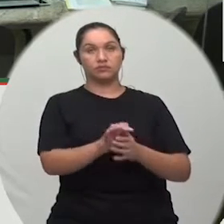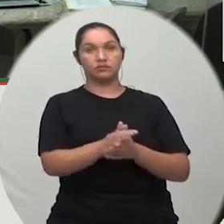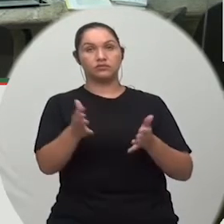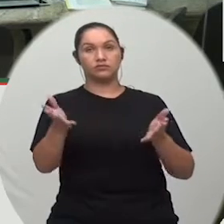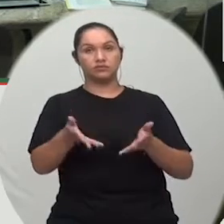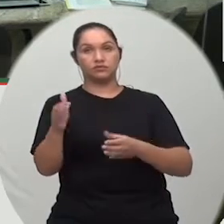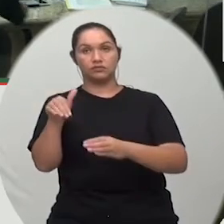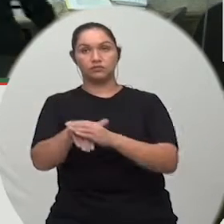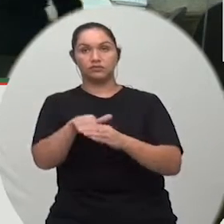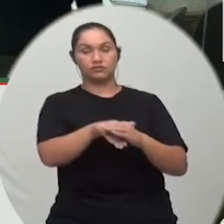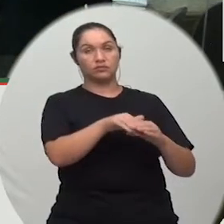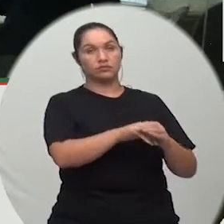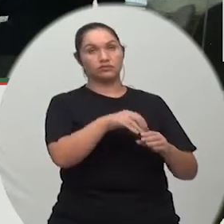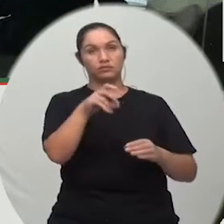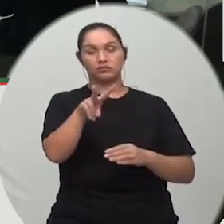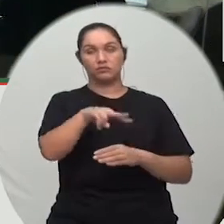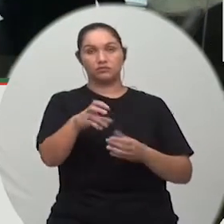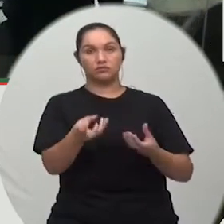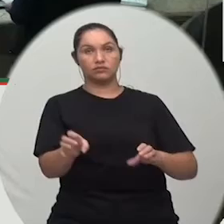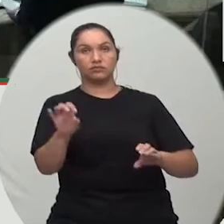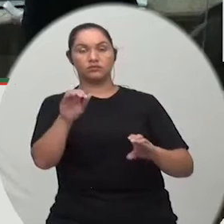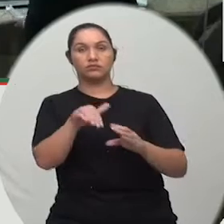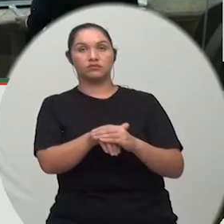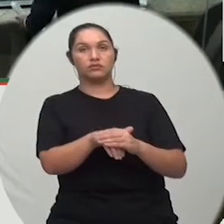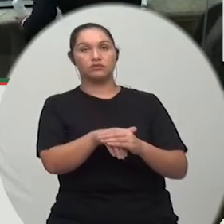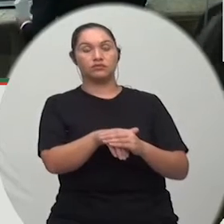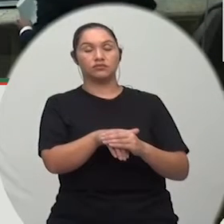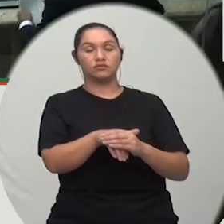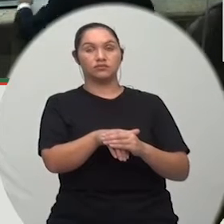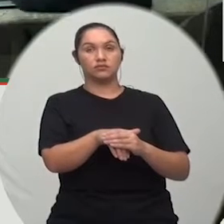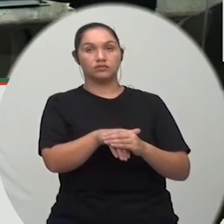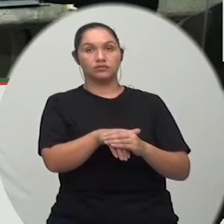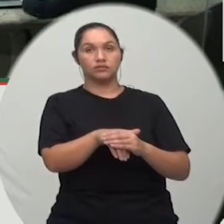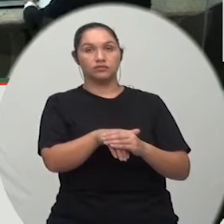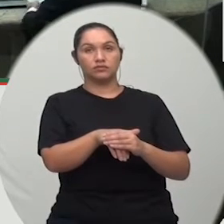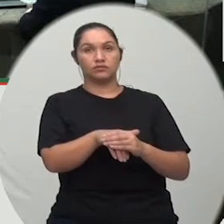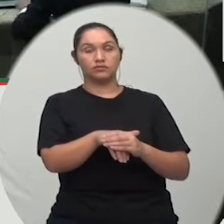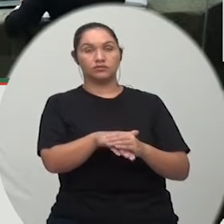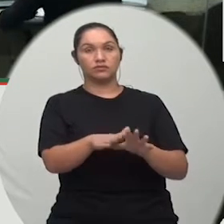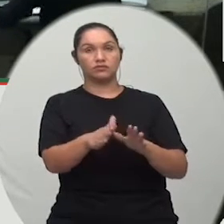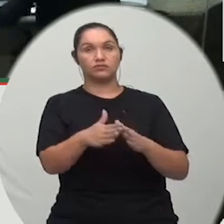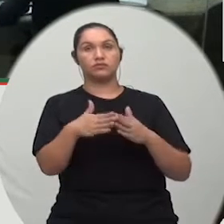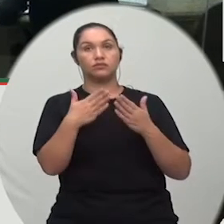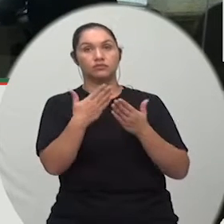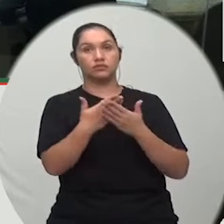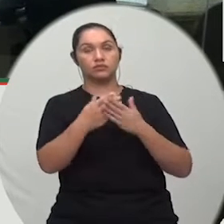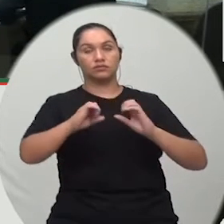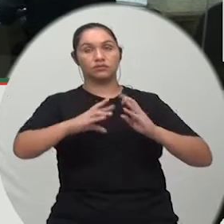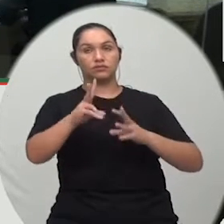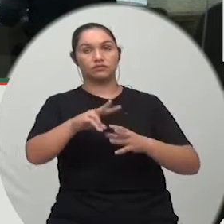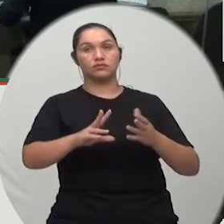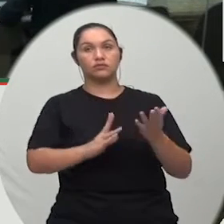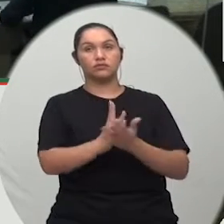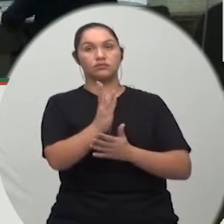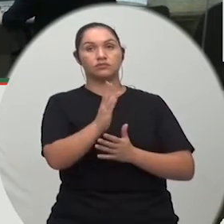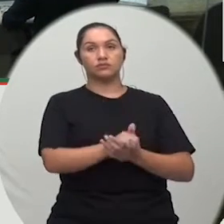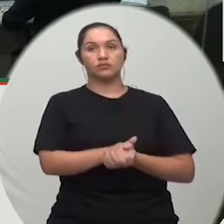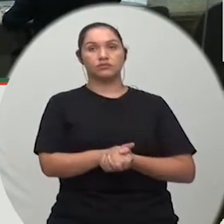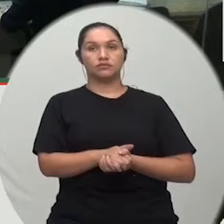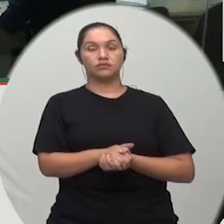em votação. Os favoráveis permaneçam como estão, os contrários se manifestam. Aprovado por